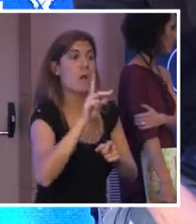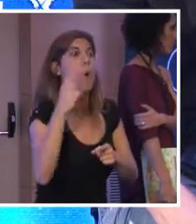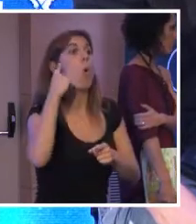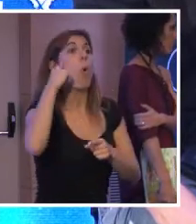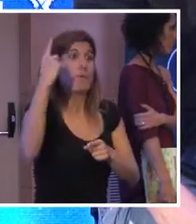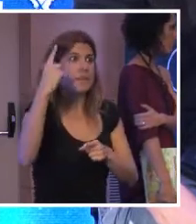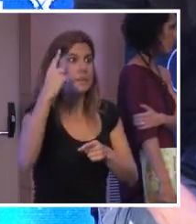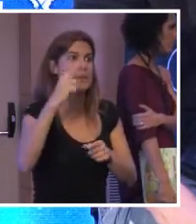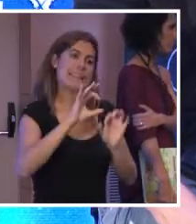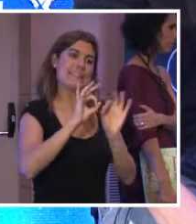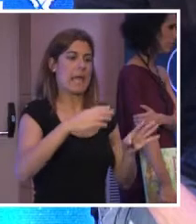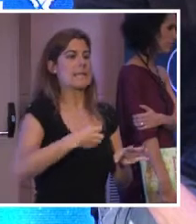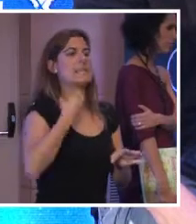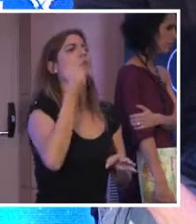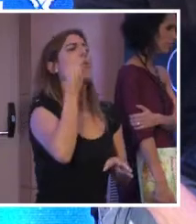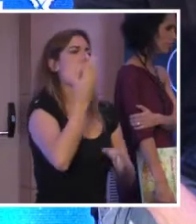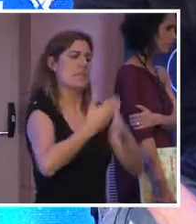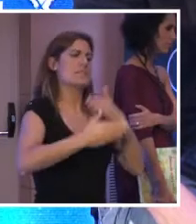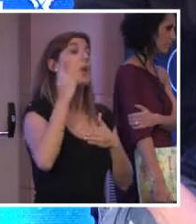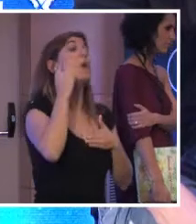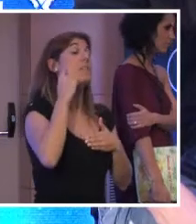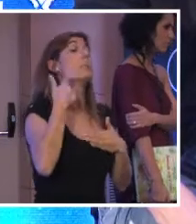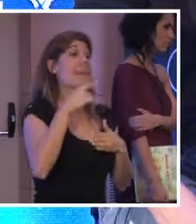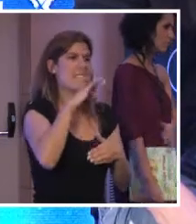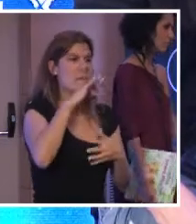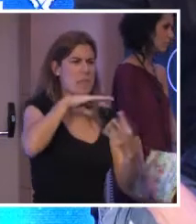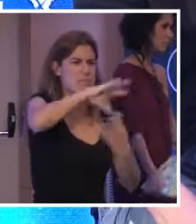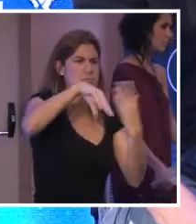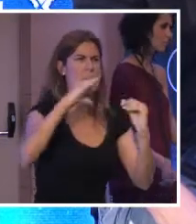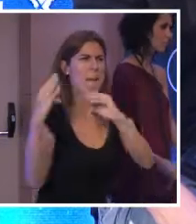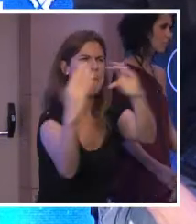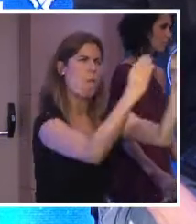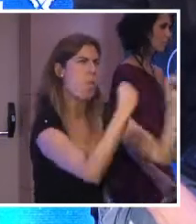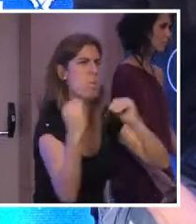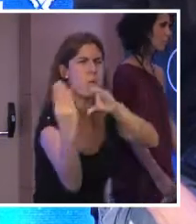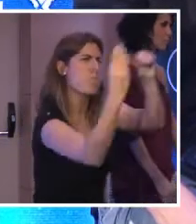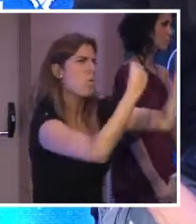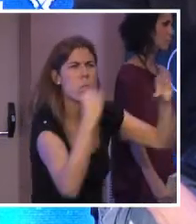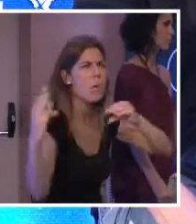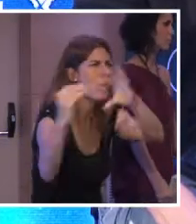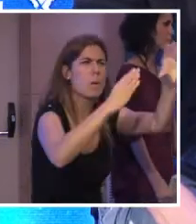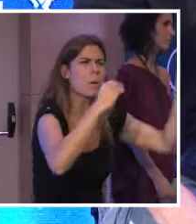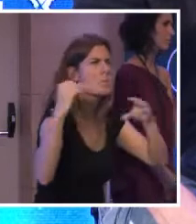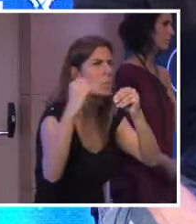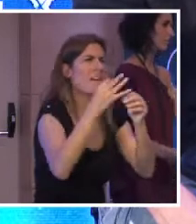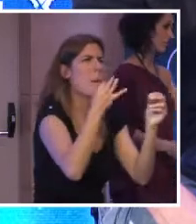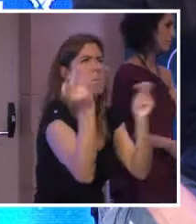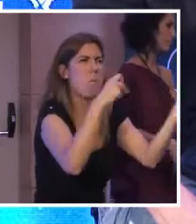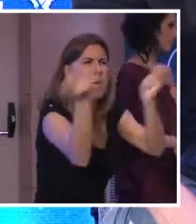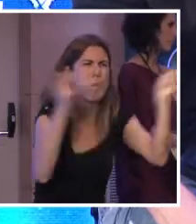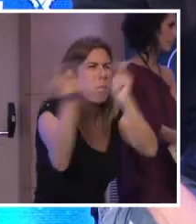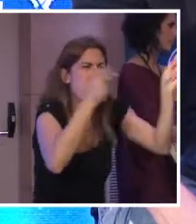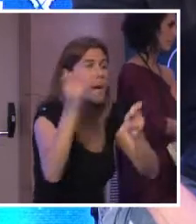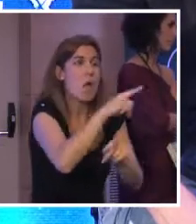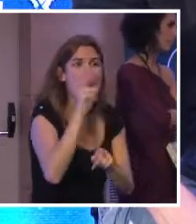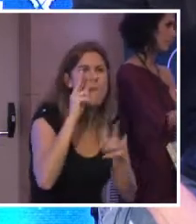situação que um deficiente auditivo, porque ela coloca aquela família toda falando ao mesmo tempo, falando juntos, você não consegue